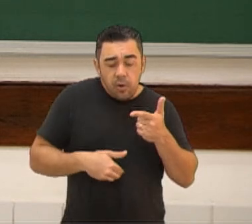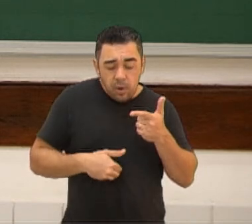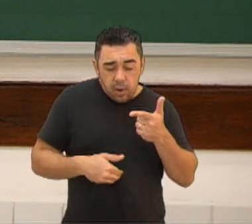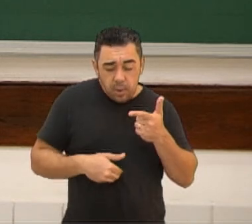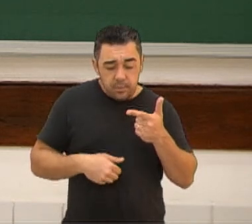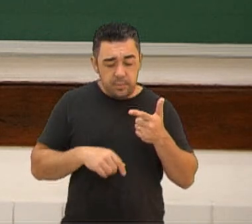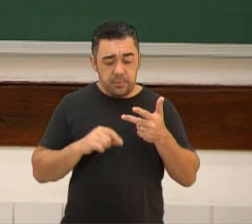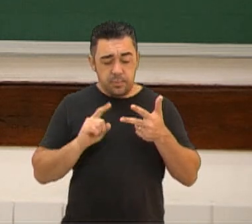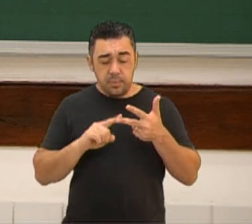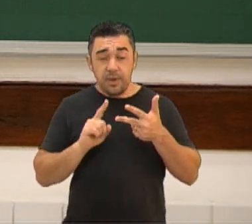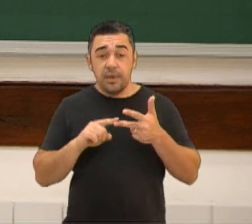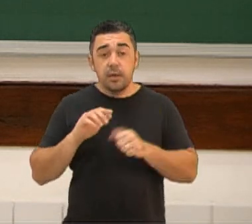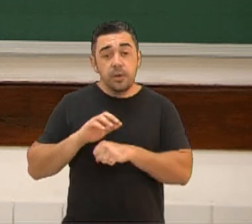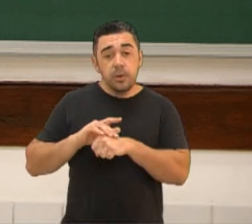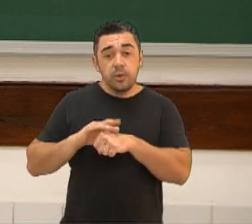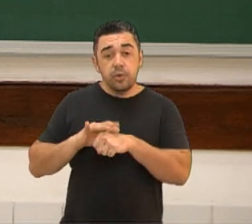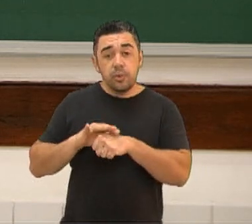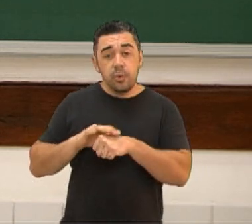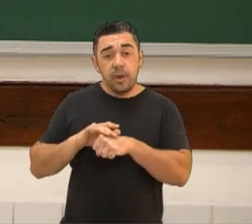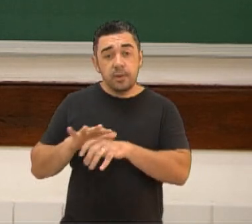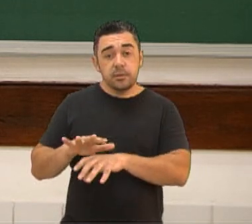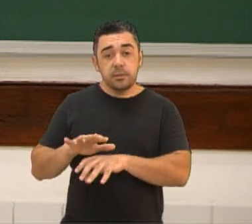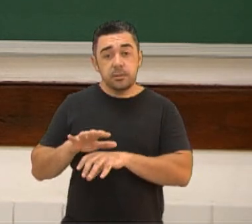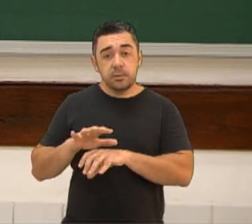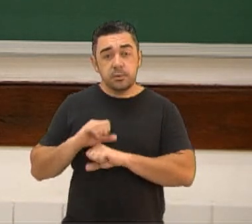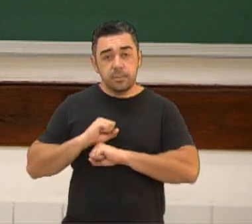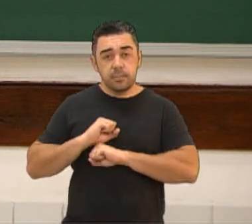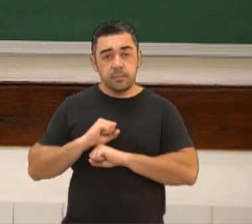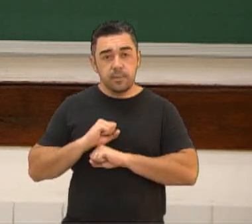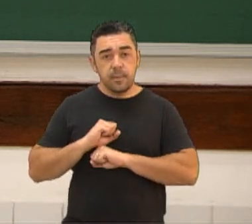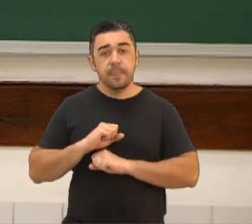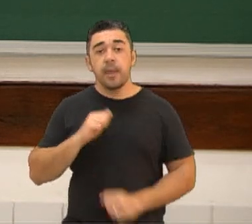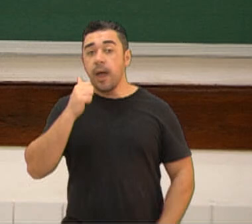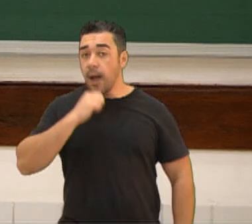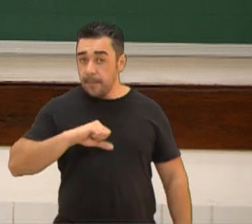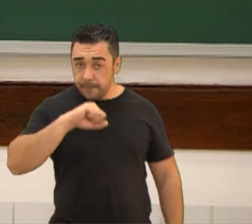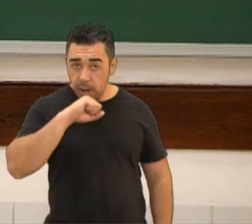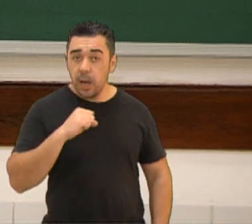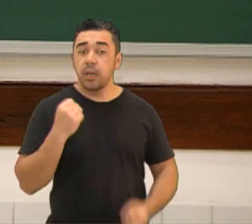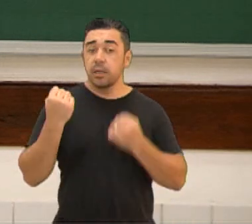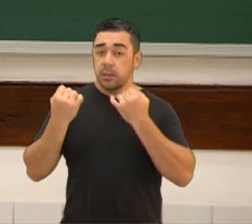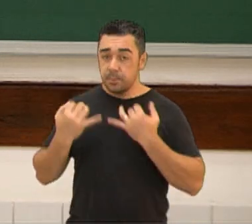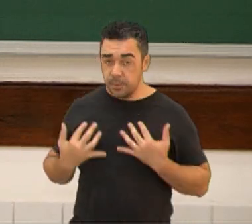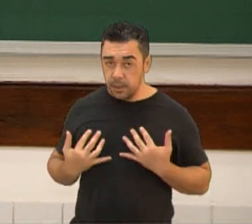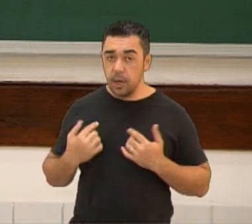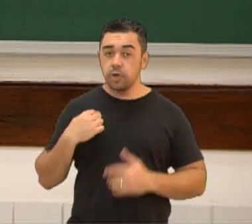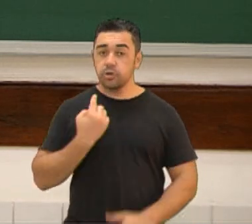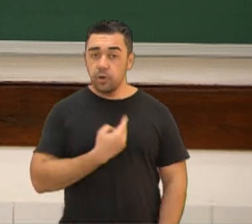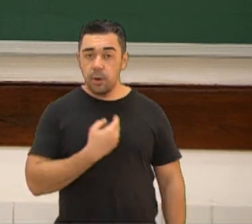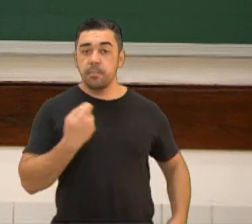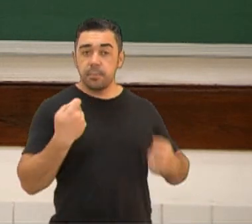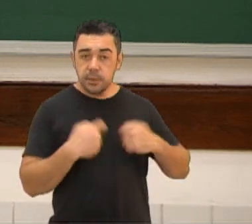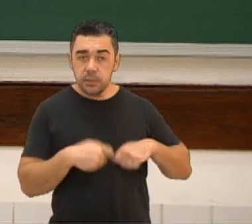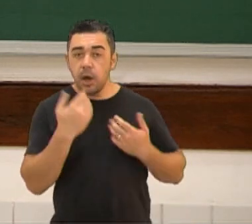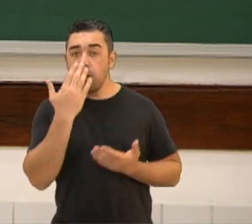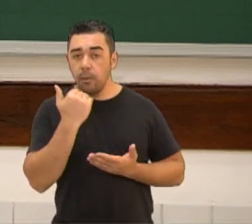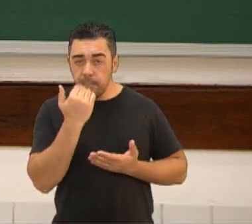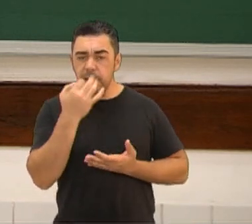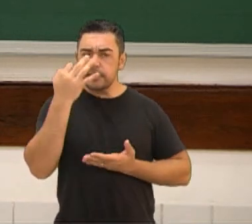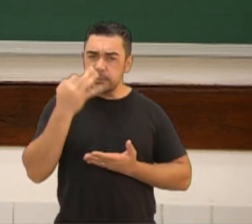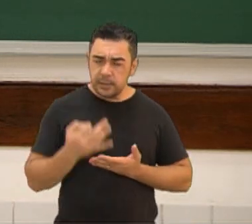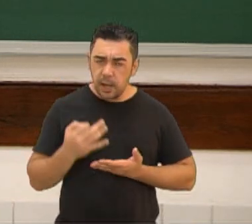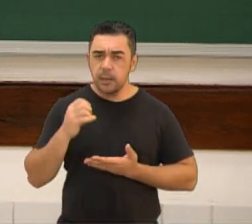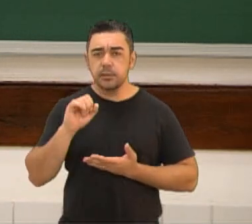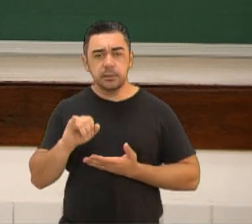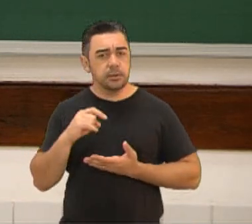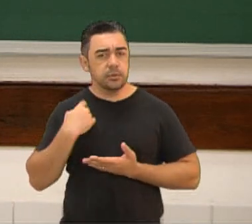doenças. E uma observação, não é à toa que a mãe da gente fala que a gente tem que se alimentar, porque senão a gente não consegue ficar bem, senão a